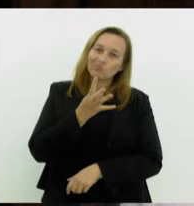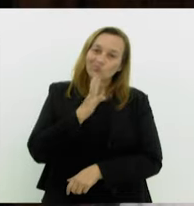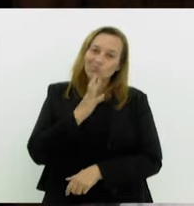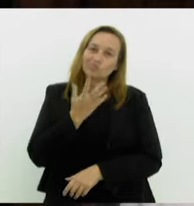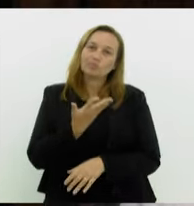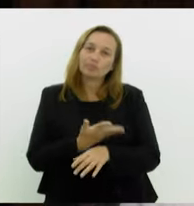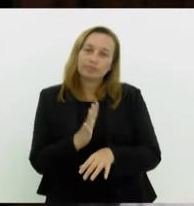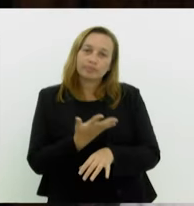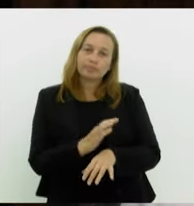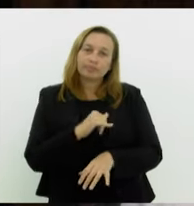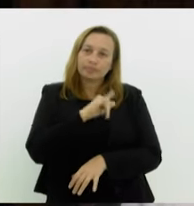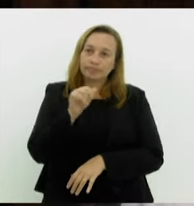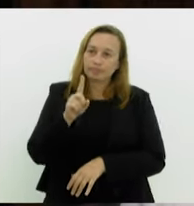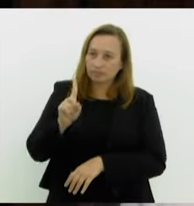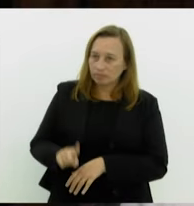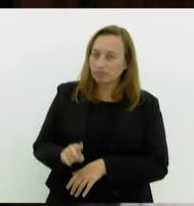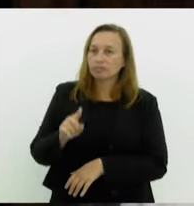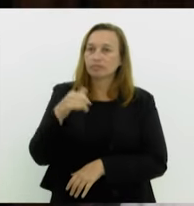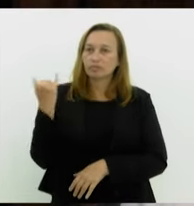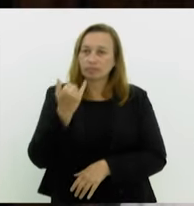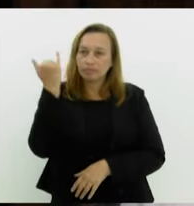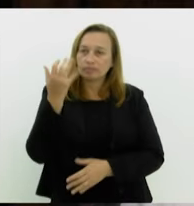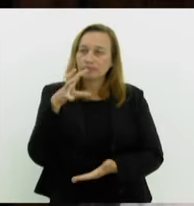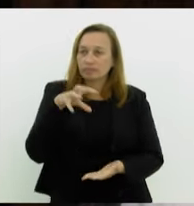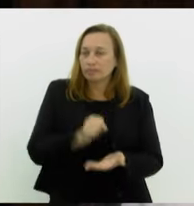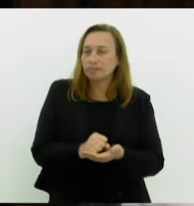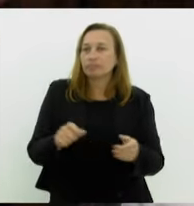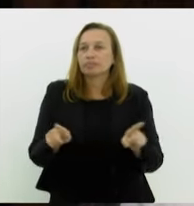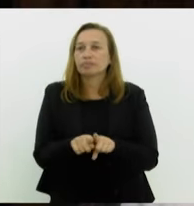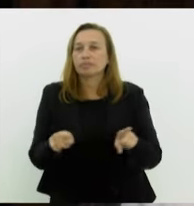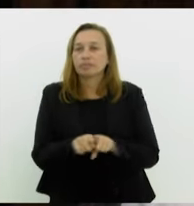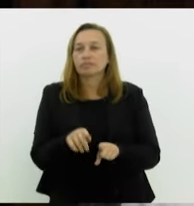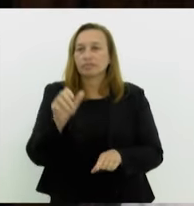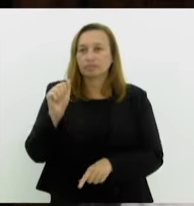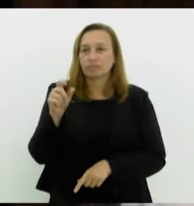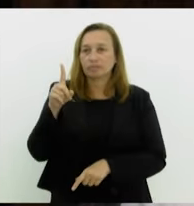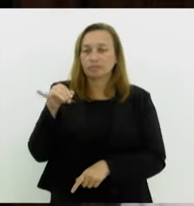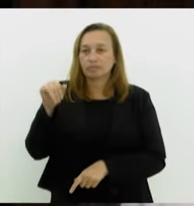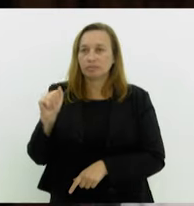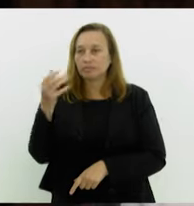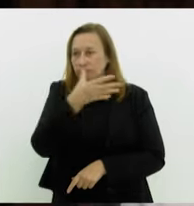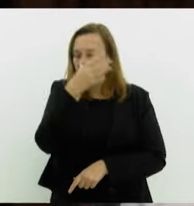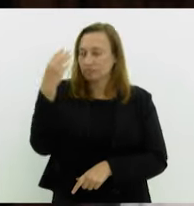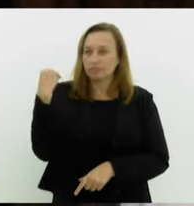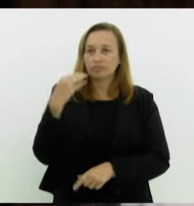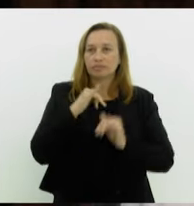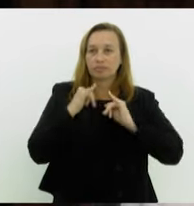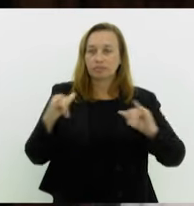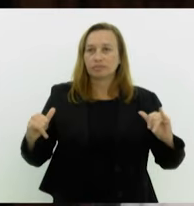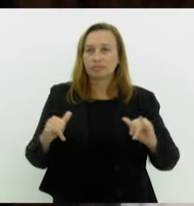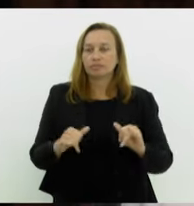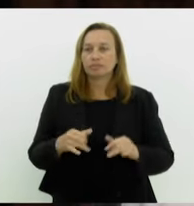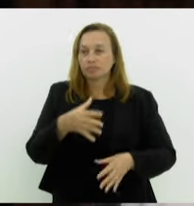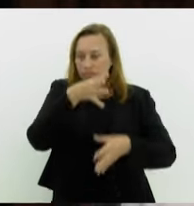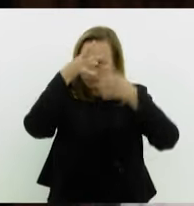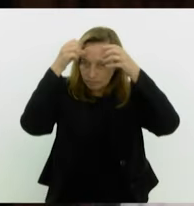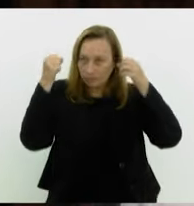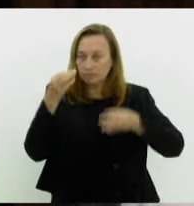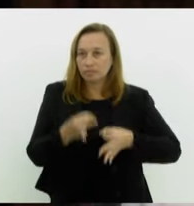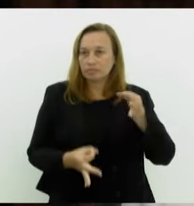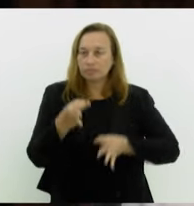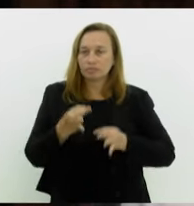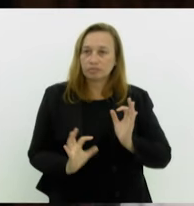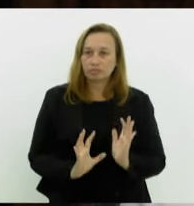prática Ju é muito importante eu queria registrar também que Adriana esqueceu de avisar que o Tribunal de Justiça tem um